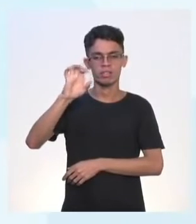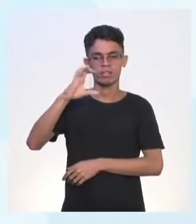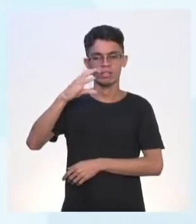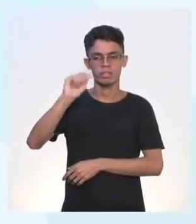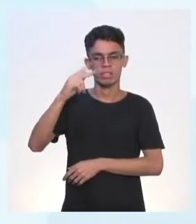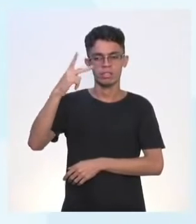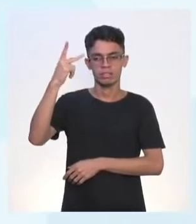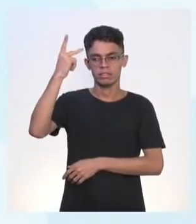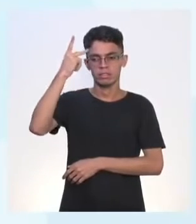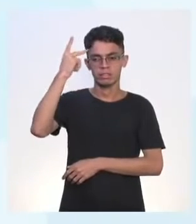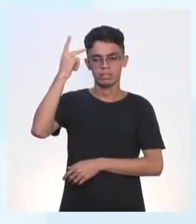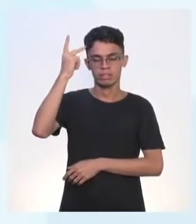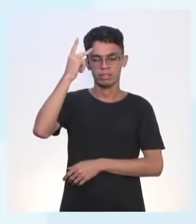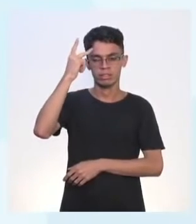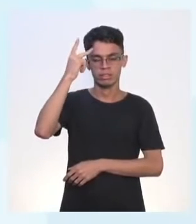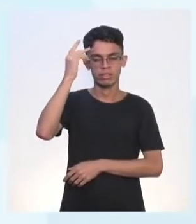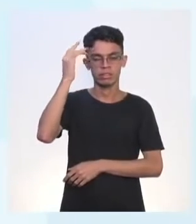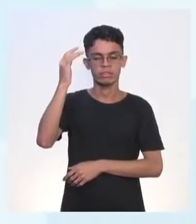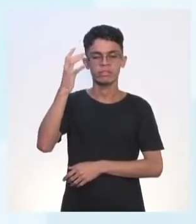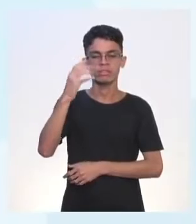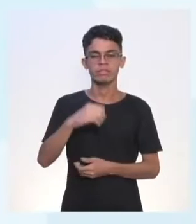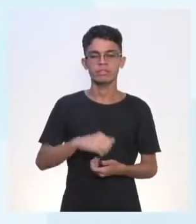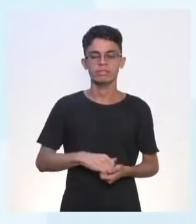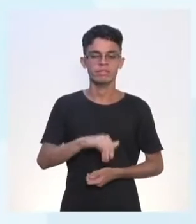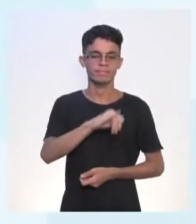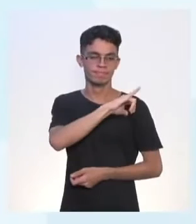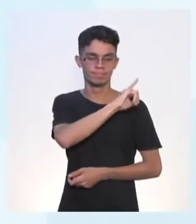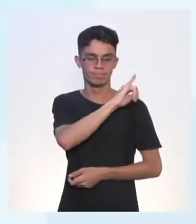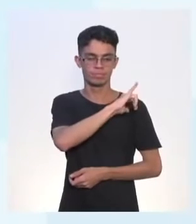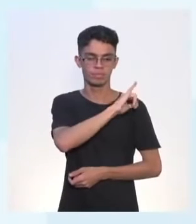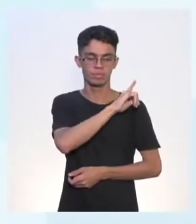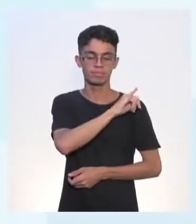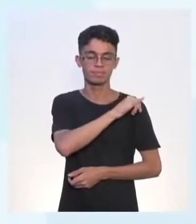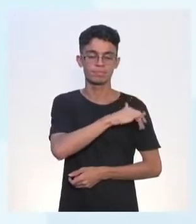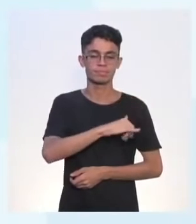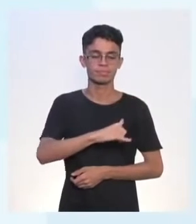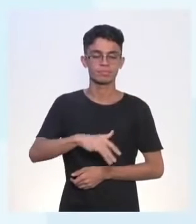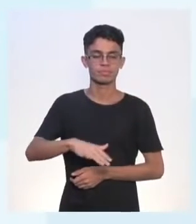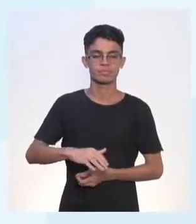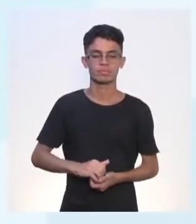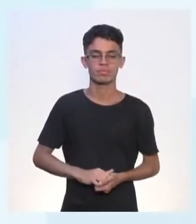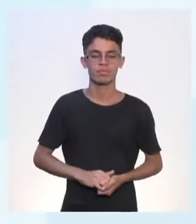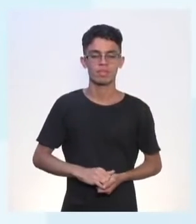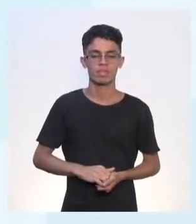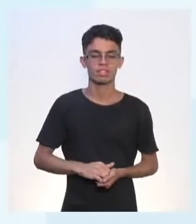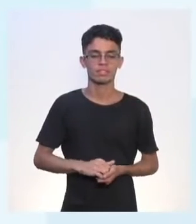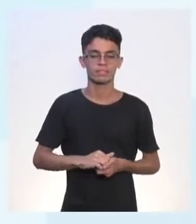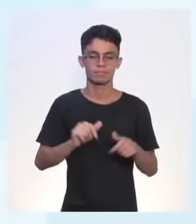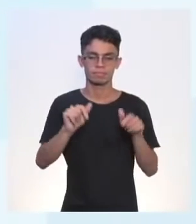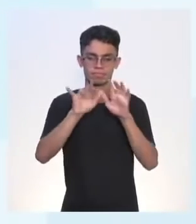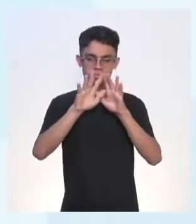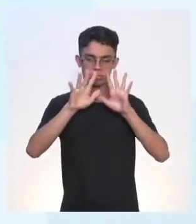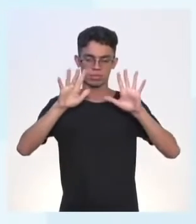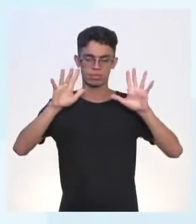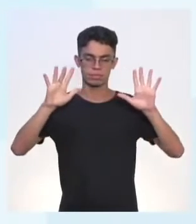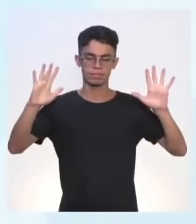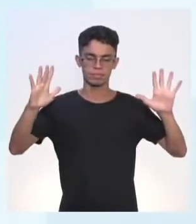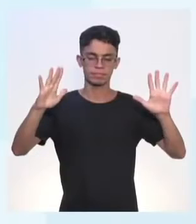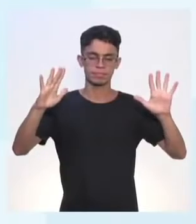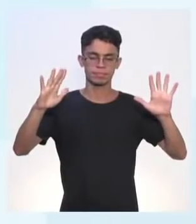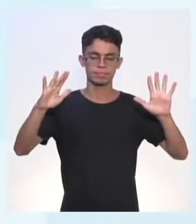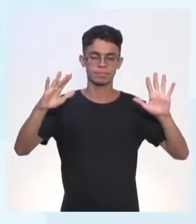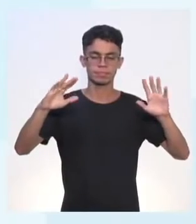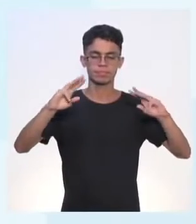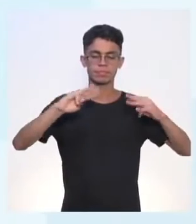né, o Palácio do Governo no Rio de Janeiro, cercado pelos militares, no momento em que o gabinete